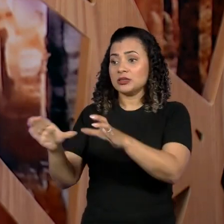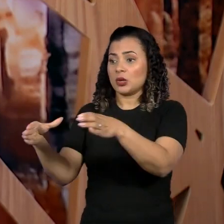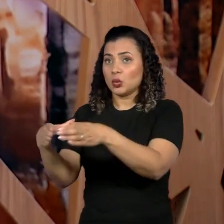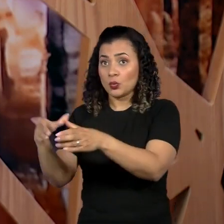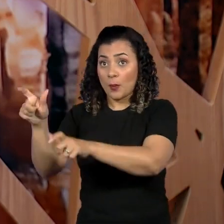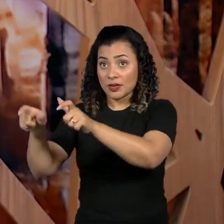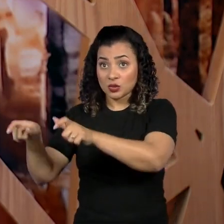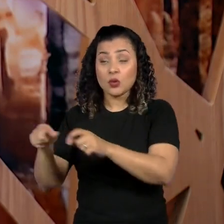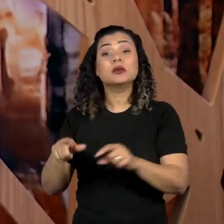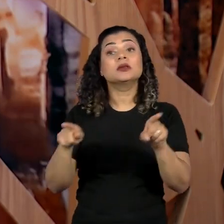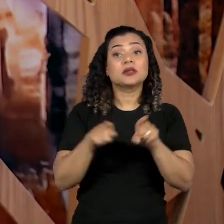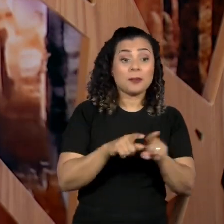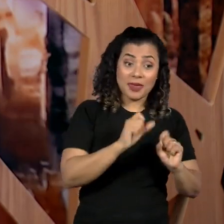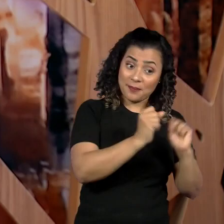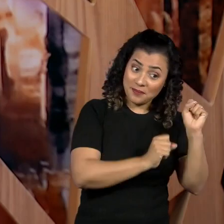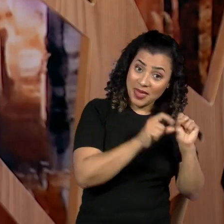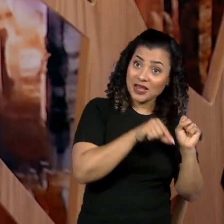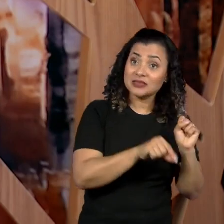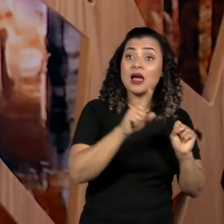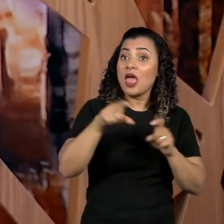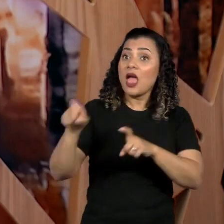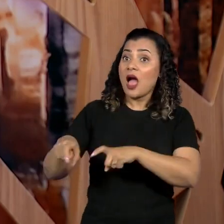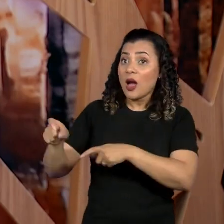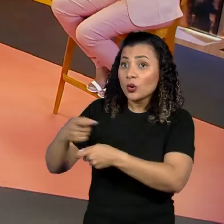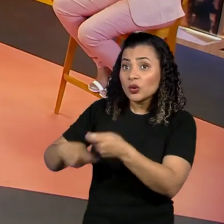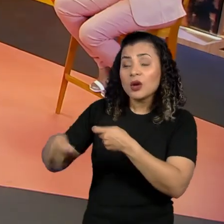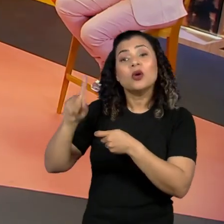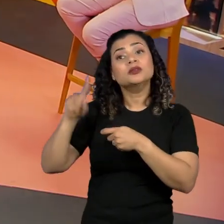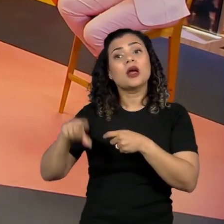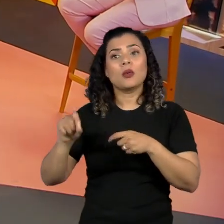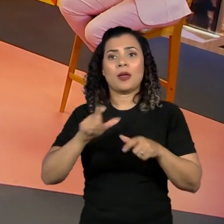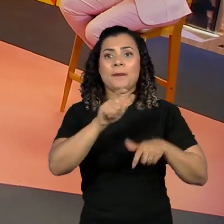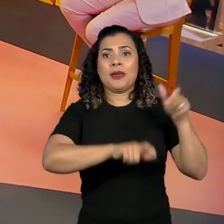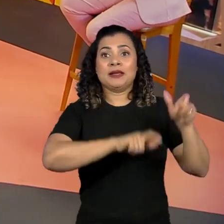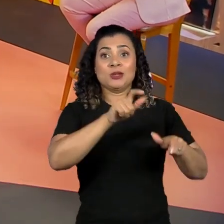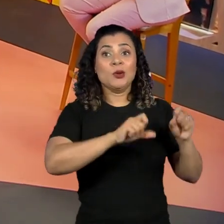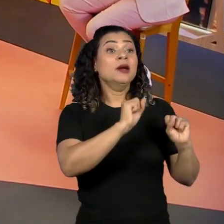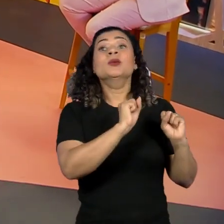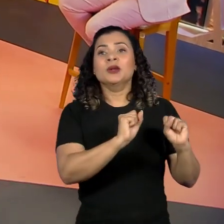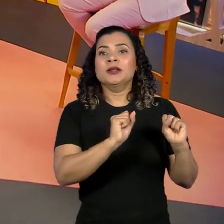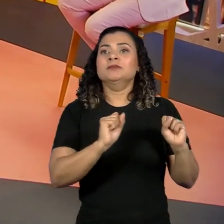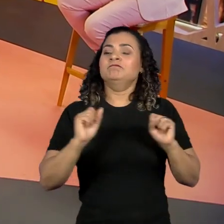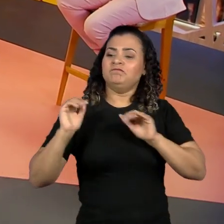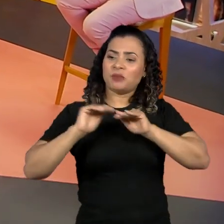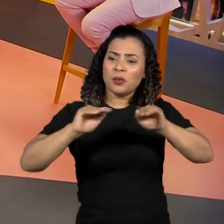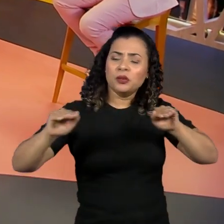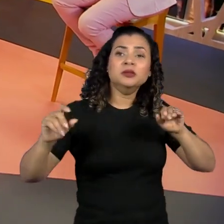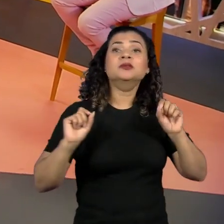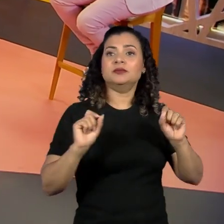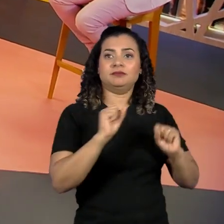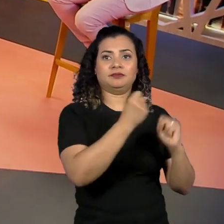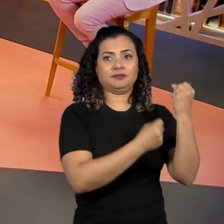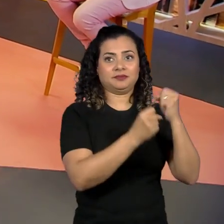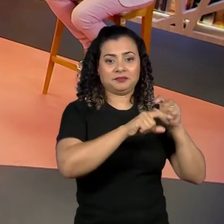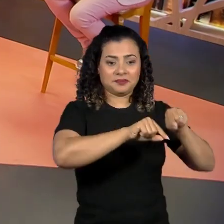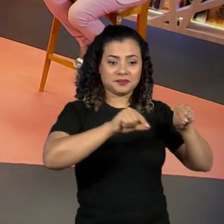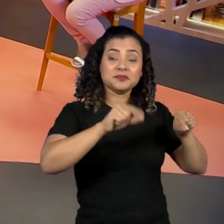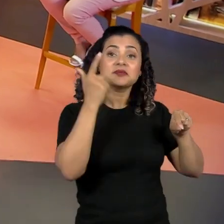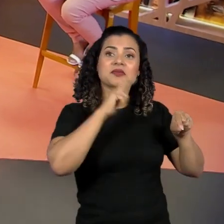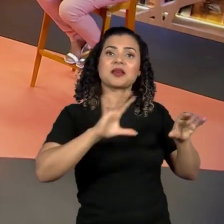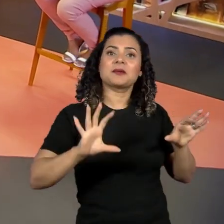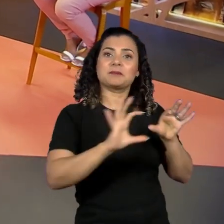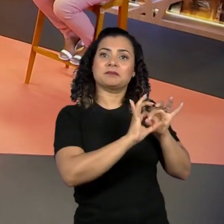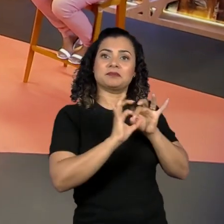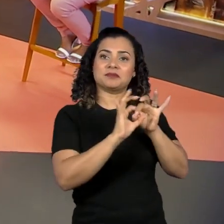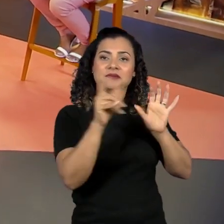de agronegócio, são essas grandes cooperativas que juntam empresas e conseguem aí fazer números